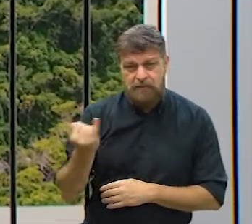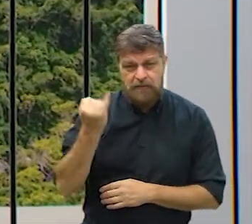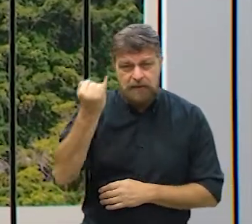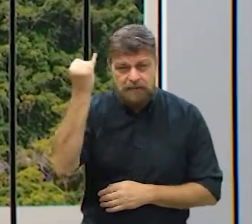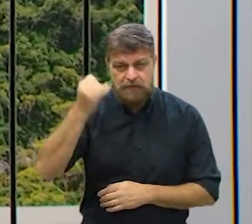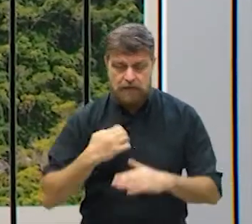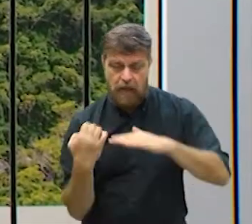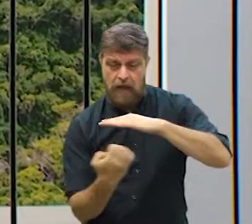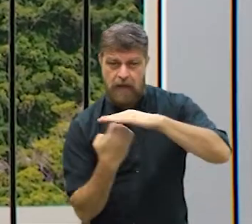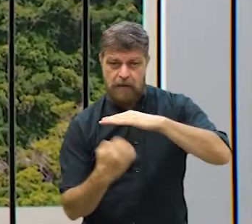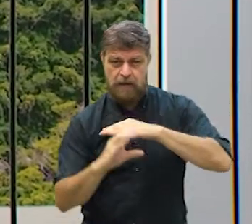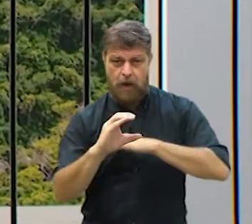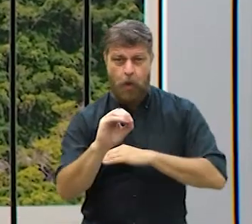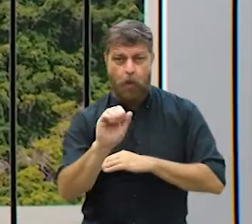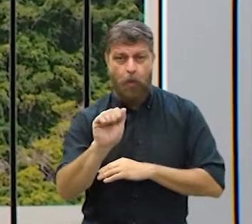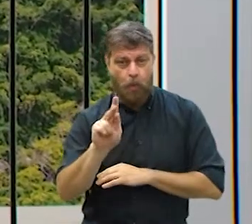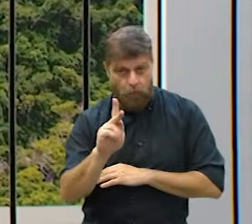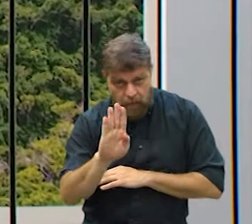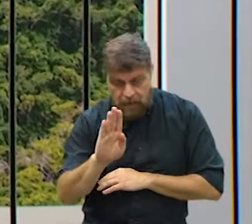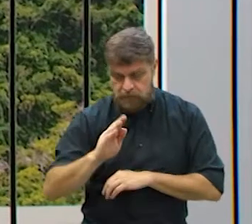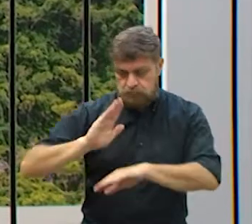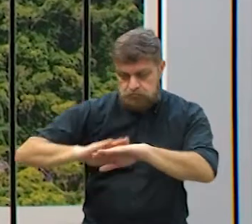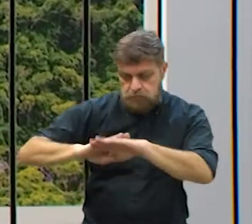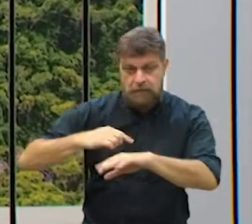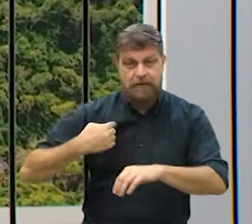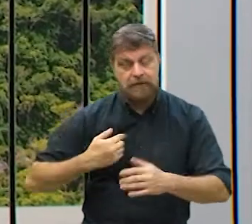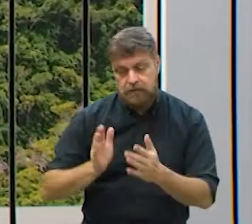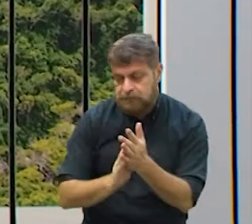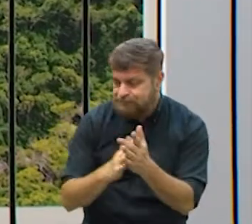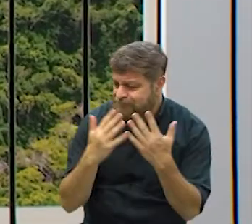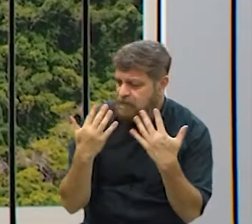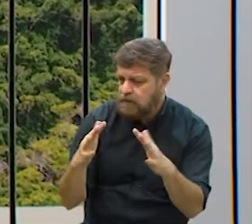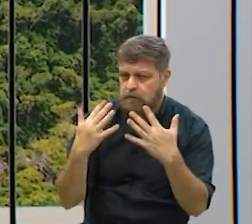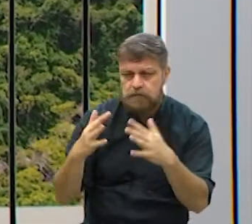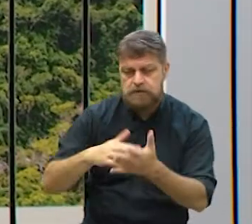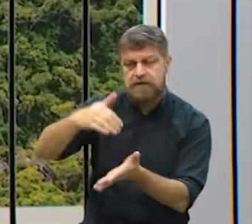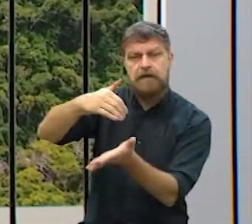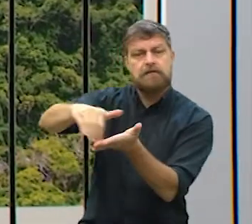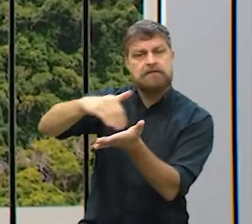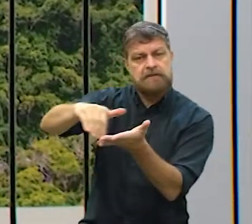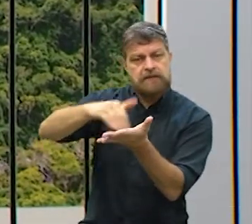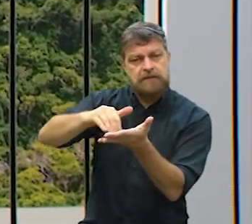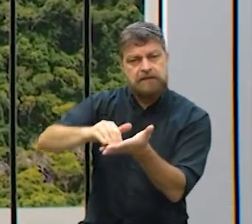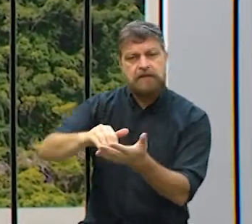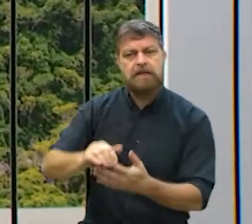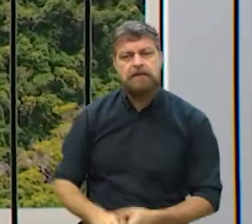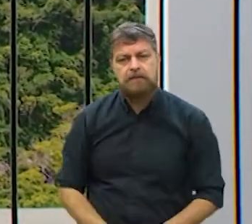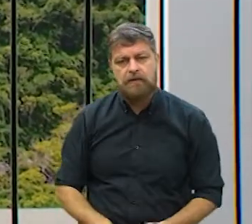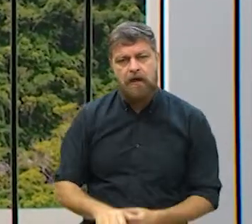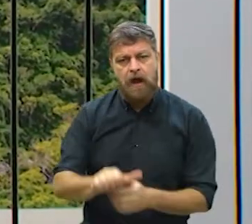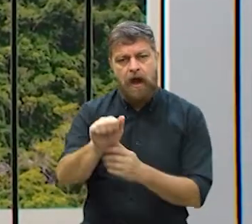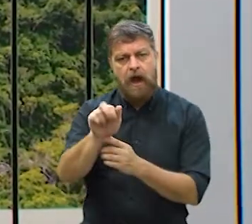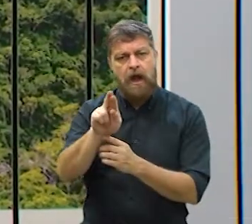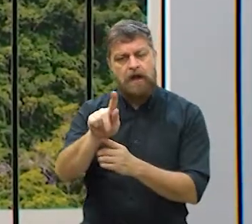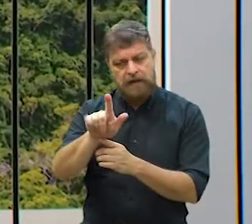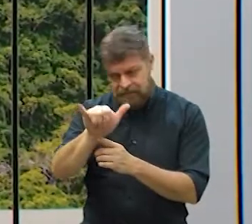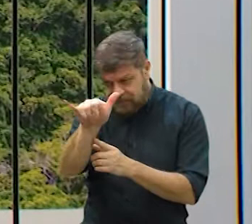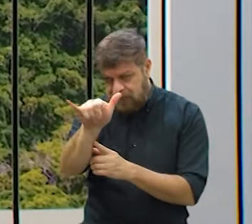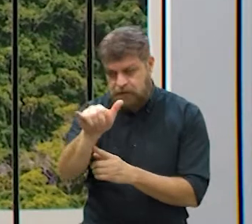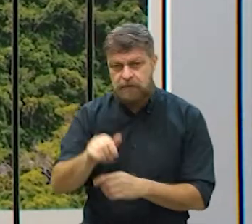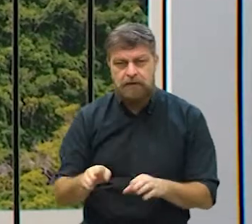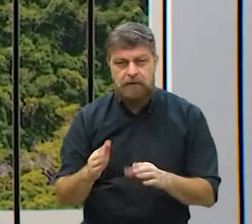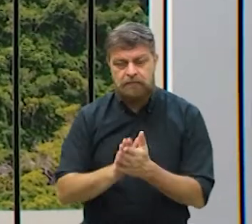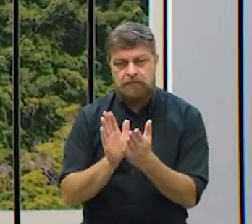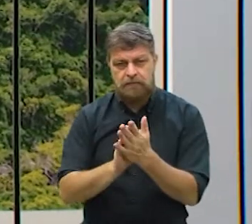muito importante, a própria Coab fazer. Aliás, eu quero aqui elogiar, aqui, viu, Arli, ao vivo